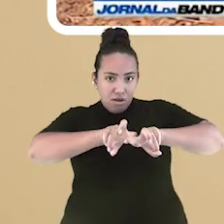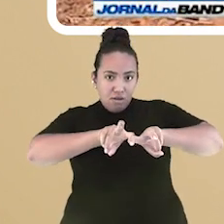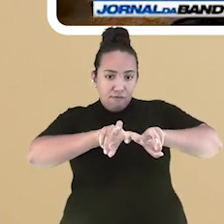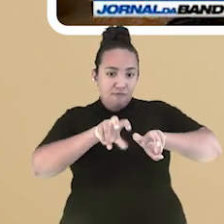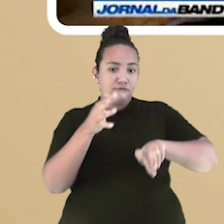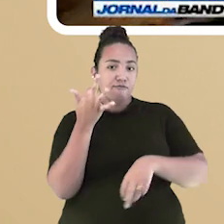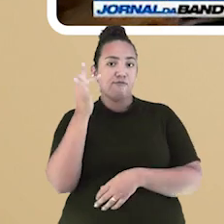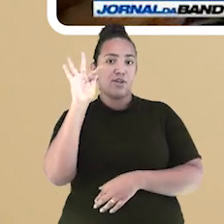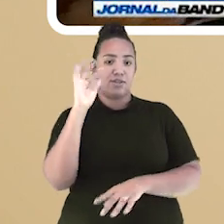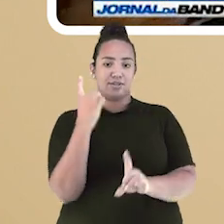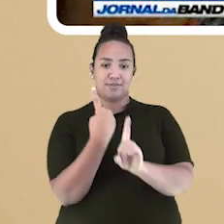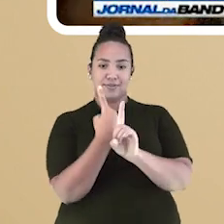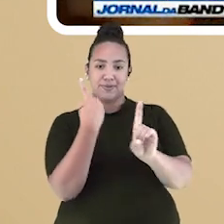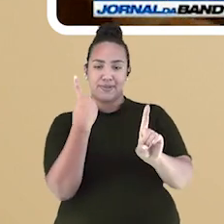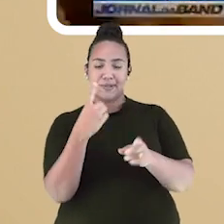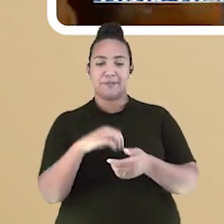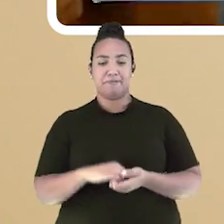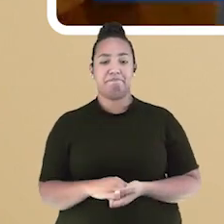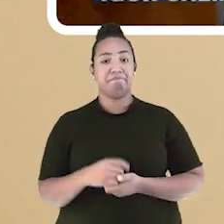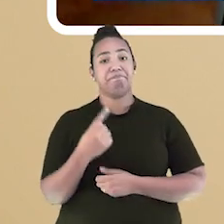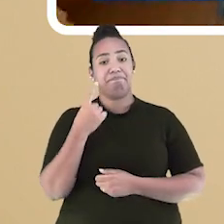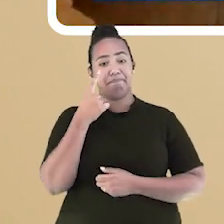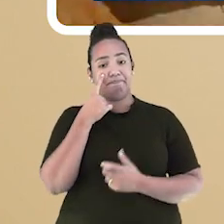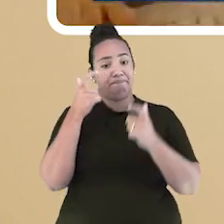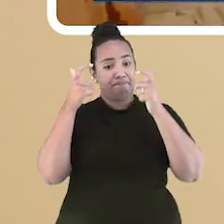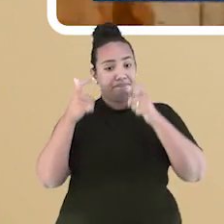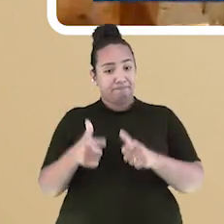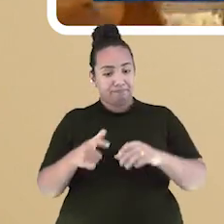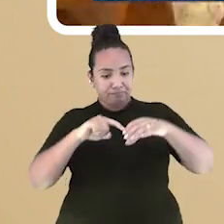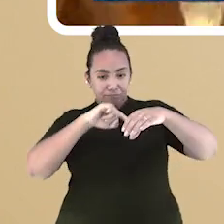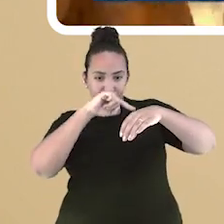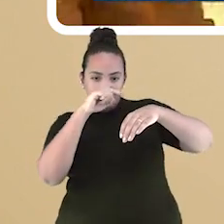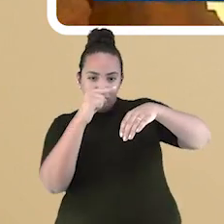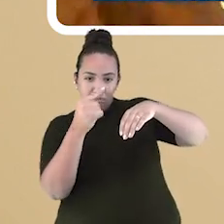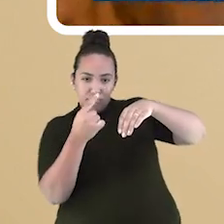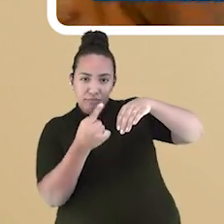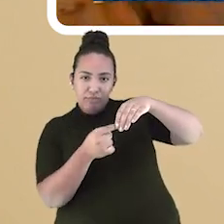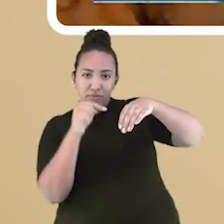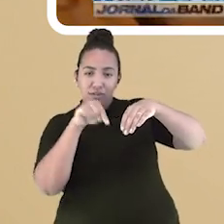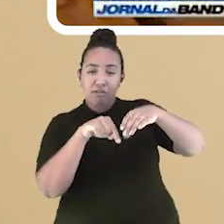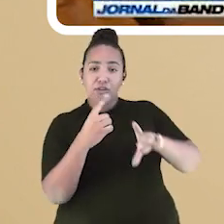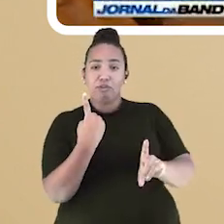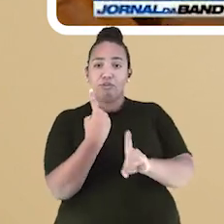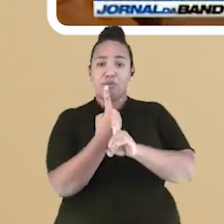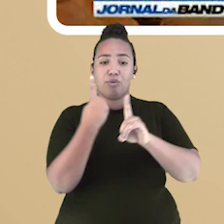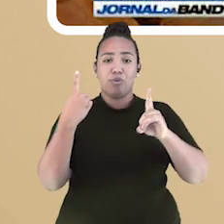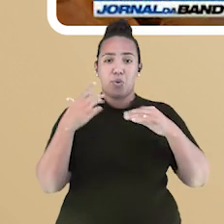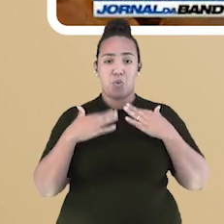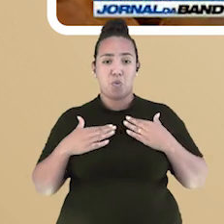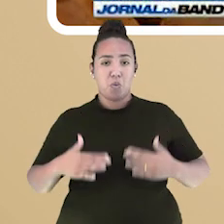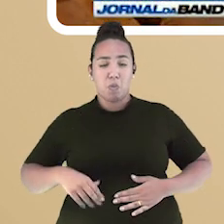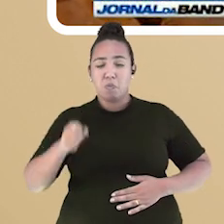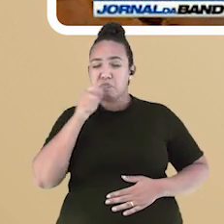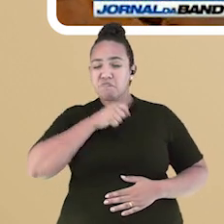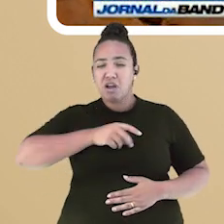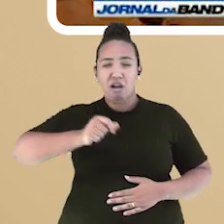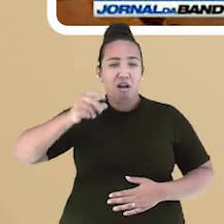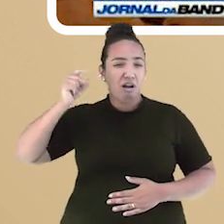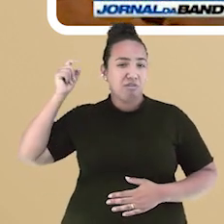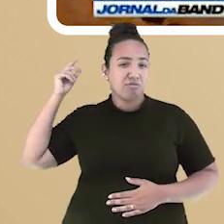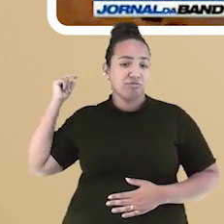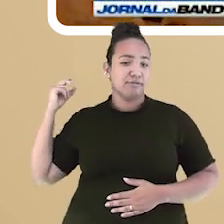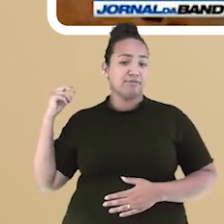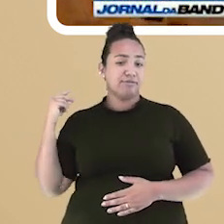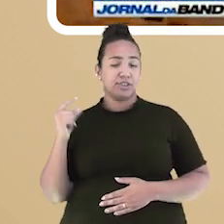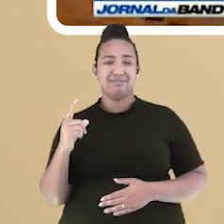encontrou o fóssil. E foi exatamente aqui, dentro deste abrigo, que o fóssil mais antigo das Américas foi encontrado. Após